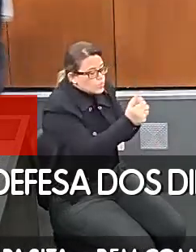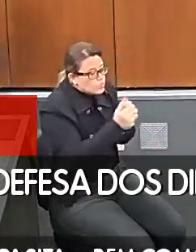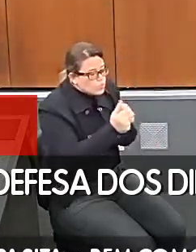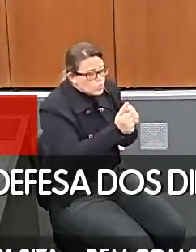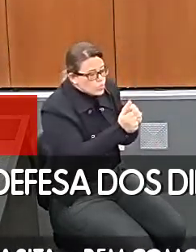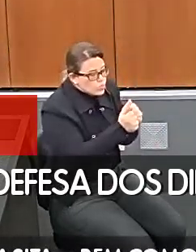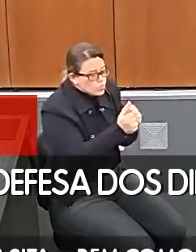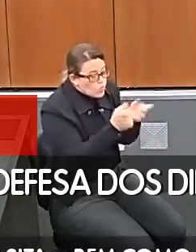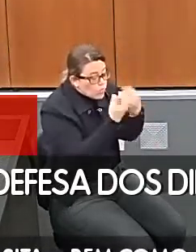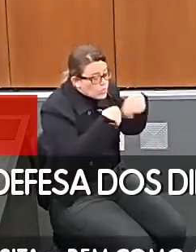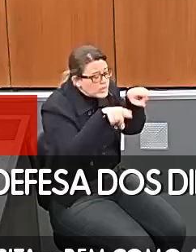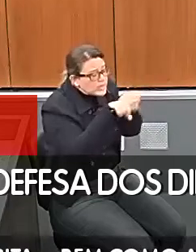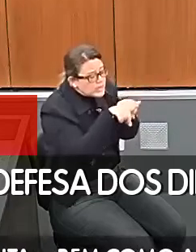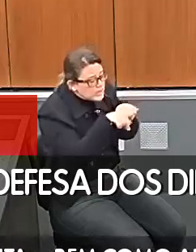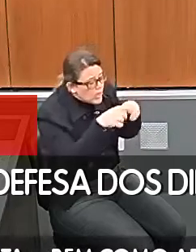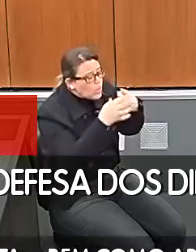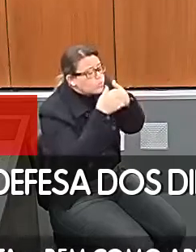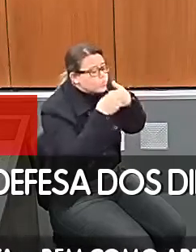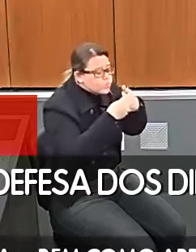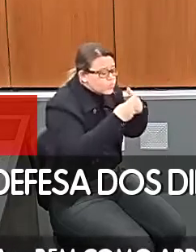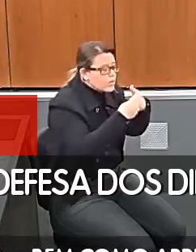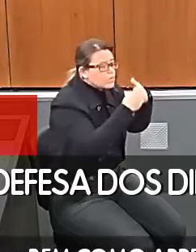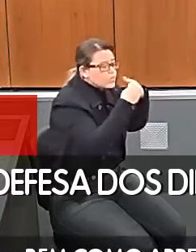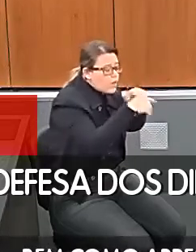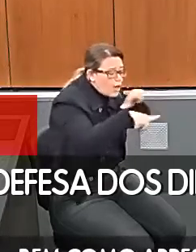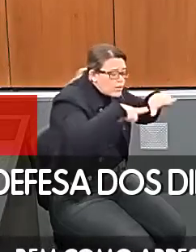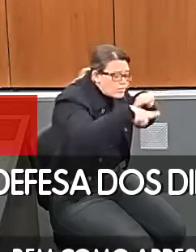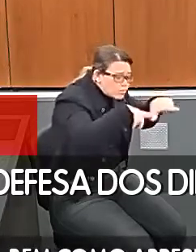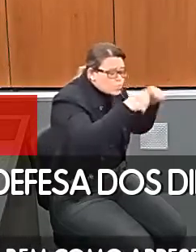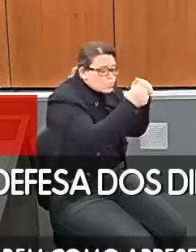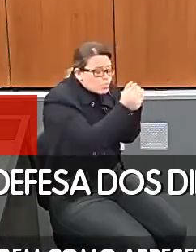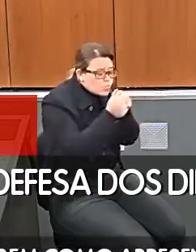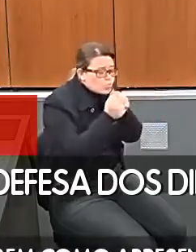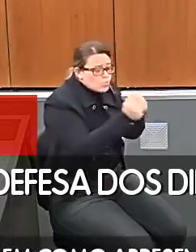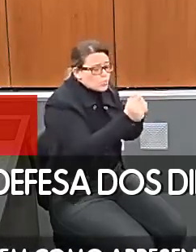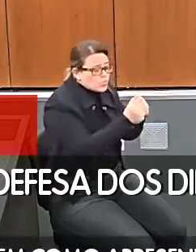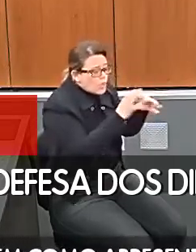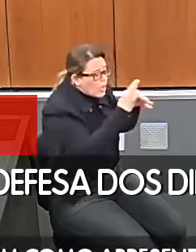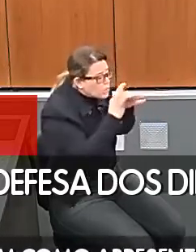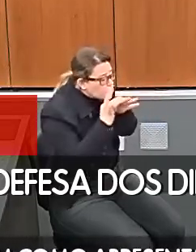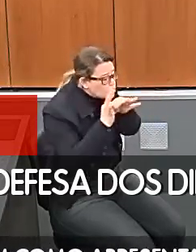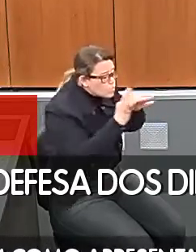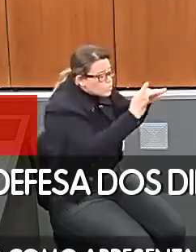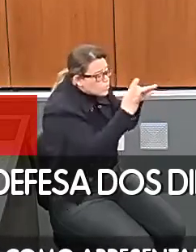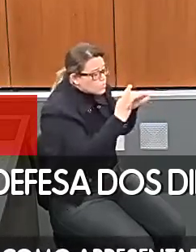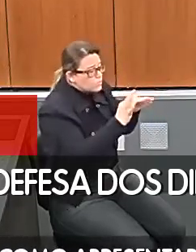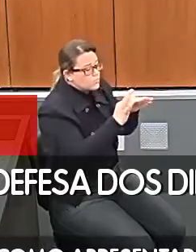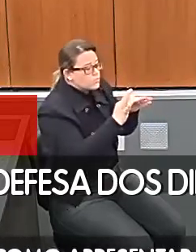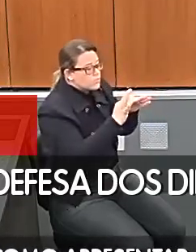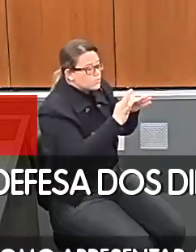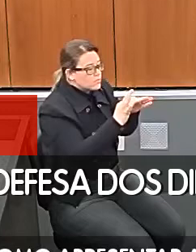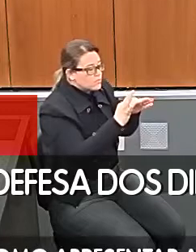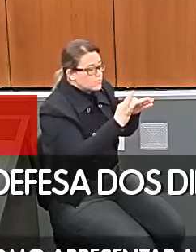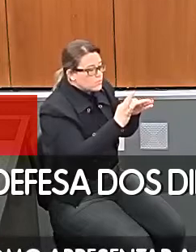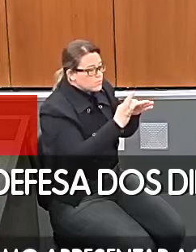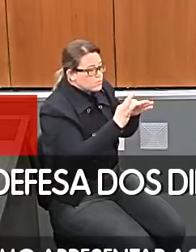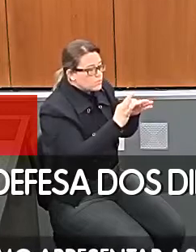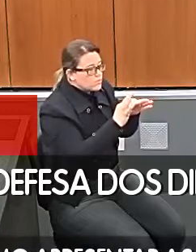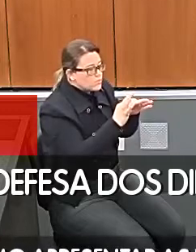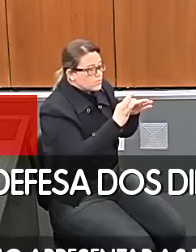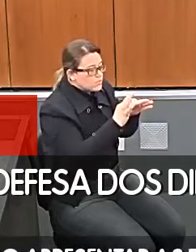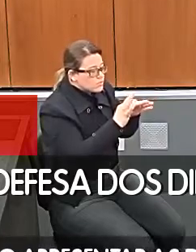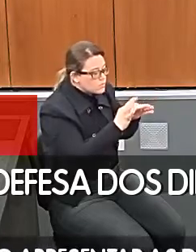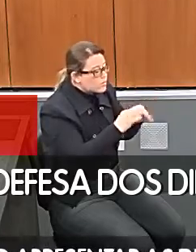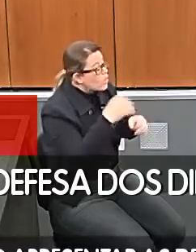as mãos, gente. Nós temos que trabalhar juntos. Eu sugeriria a essa